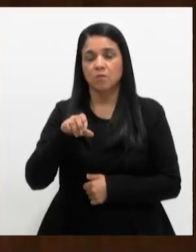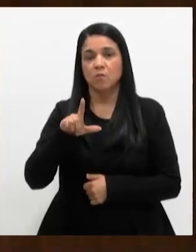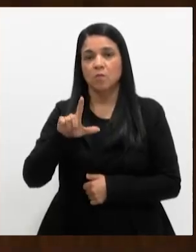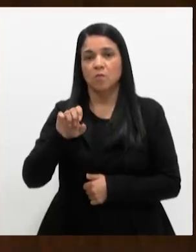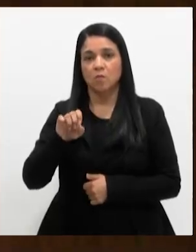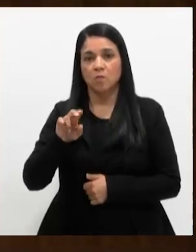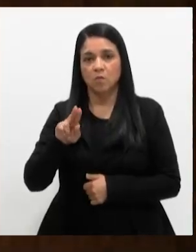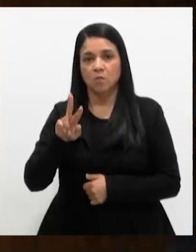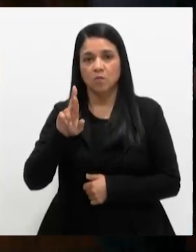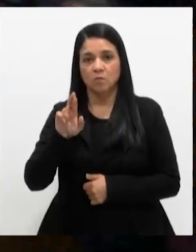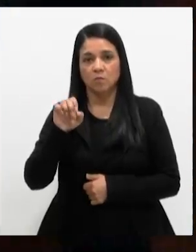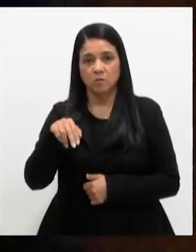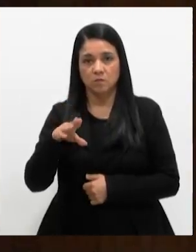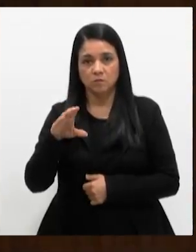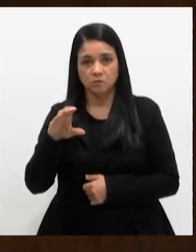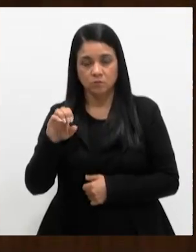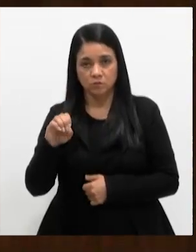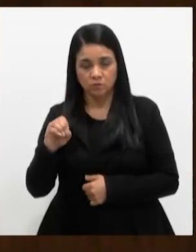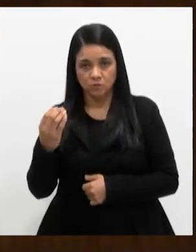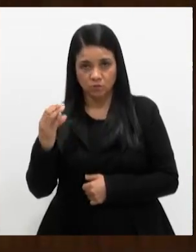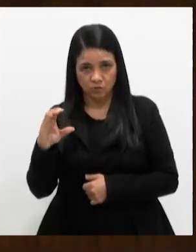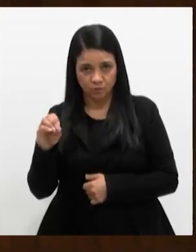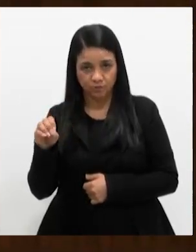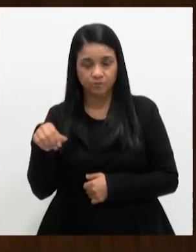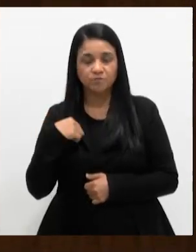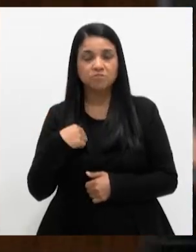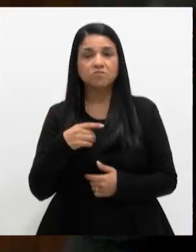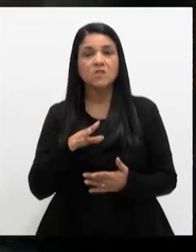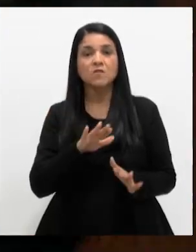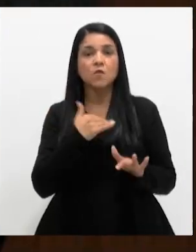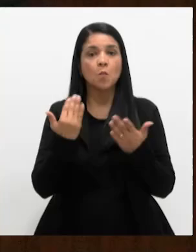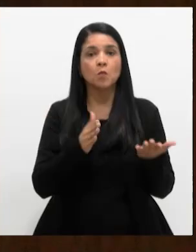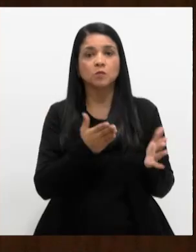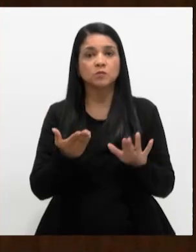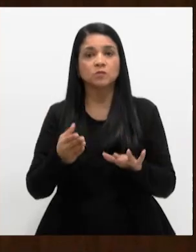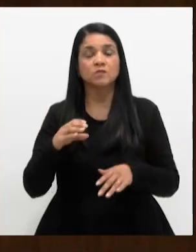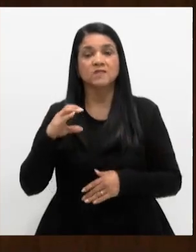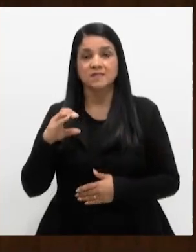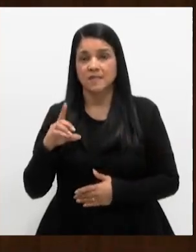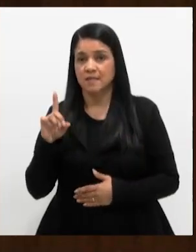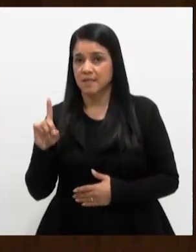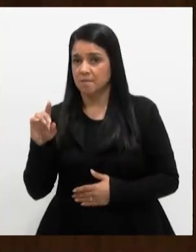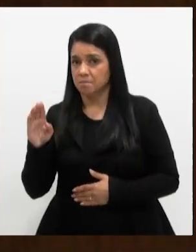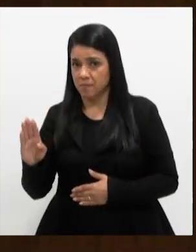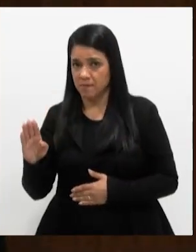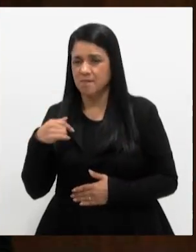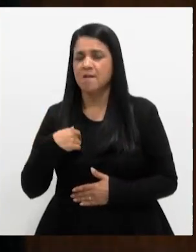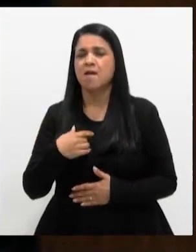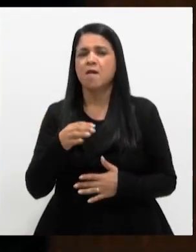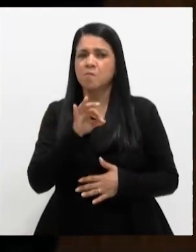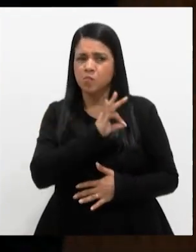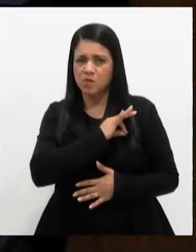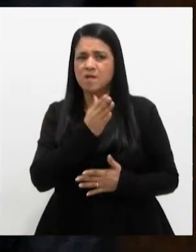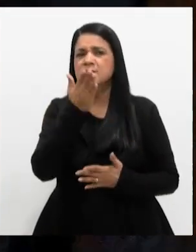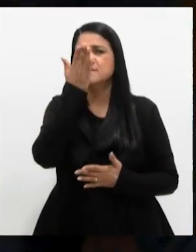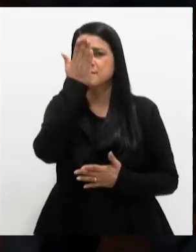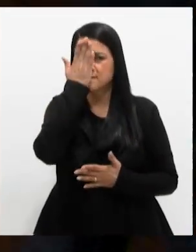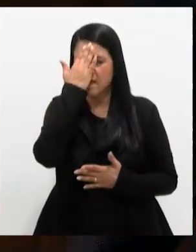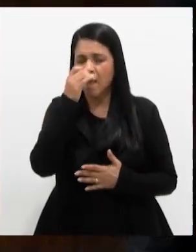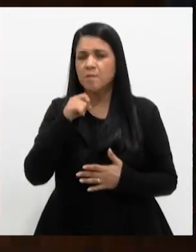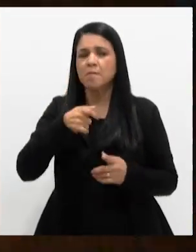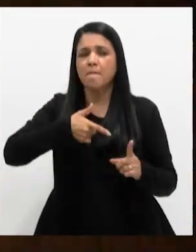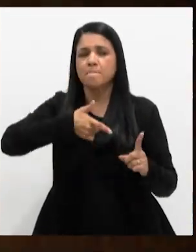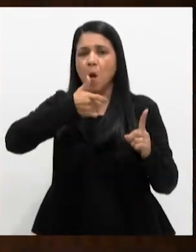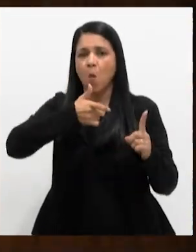covardemente foi morto ali na CDD. A polícia já sabe quem foi aquele que acionou